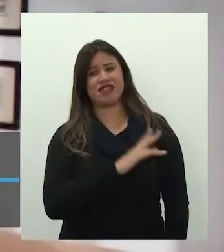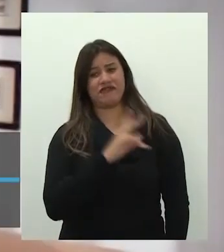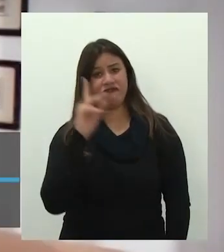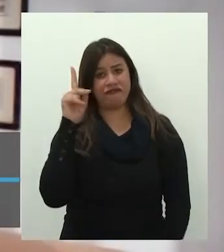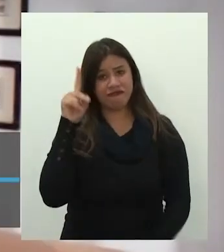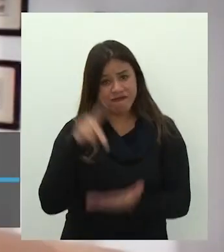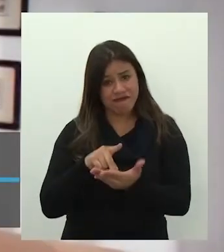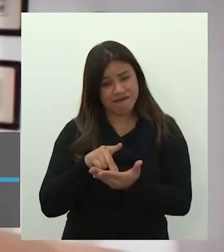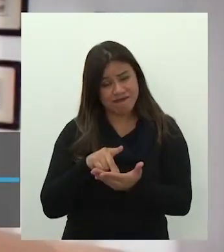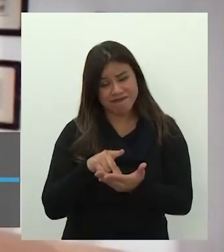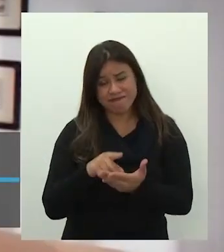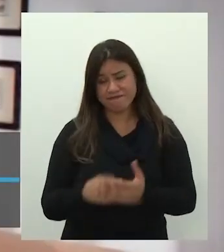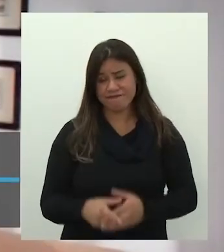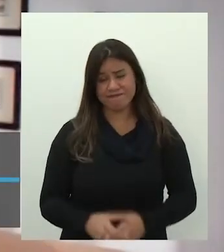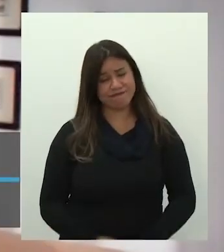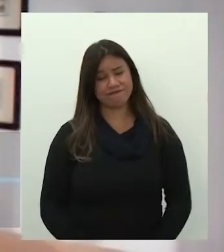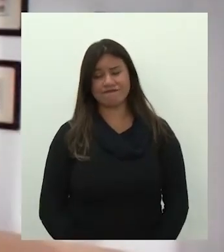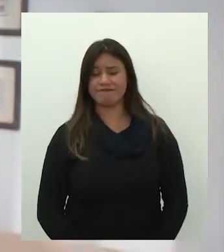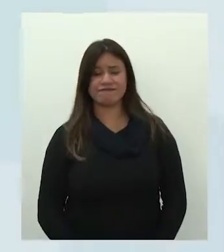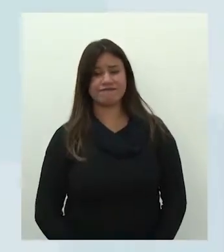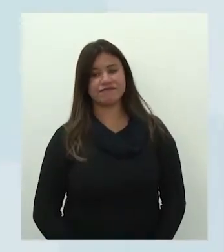fatos. Próximo, por favor.